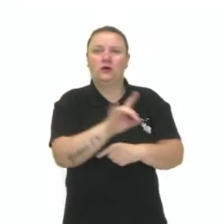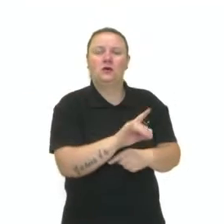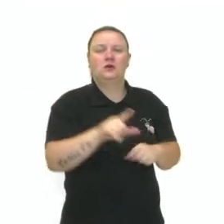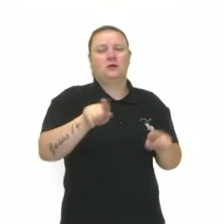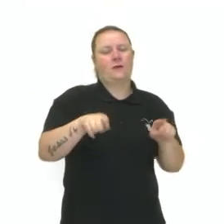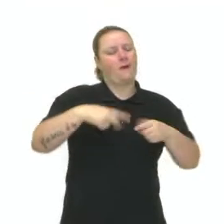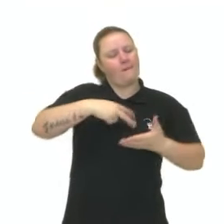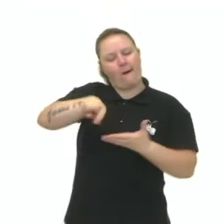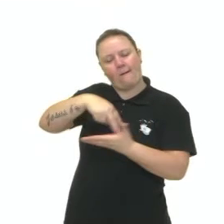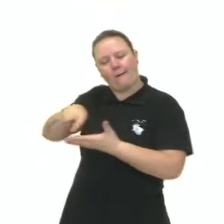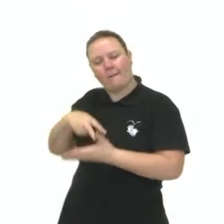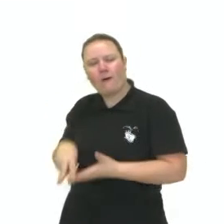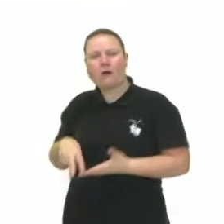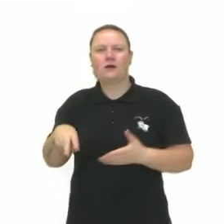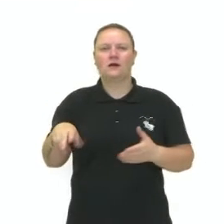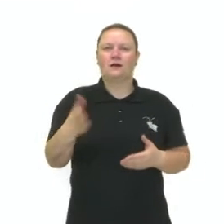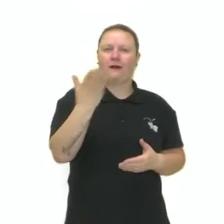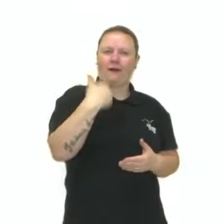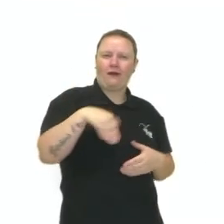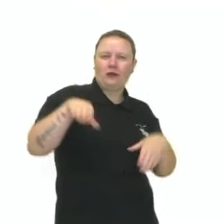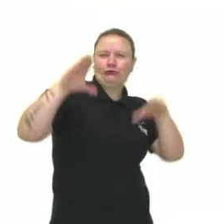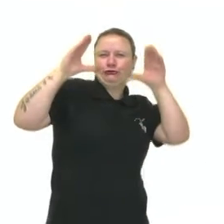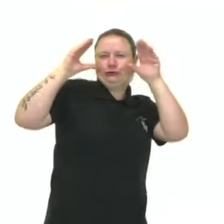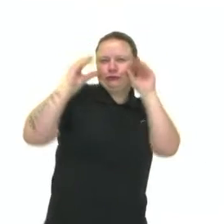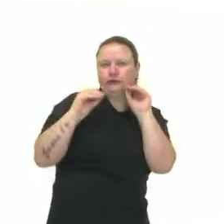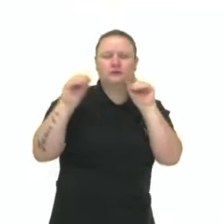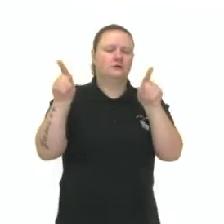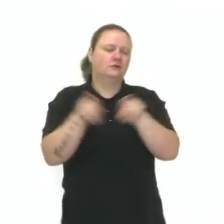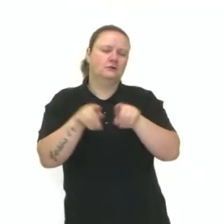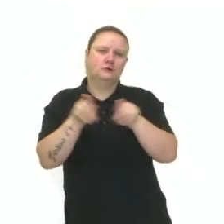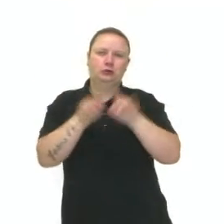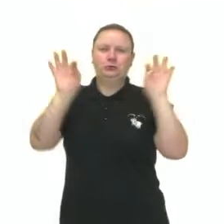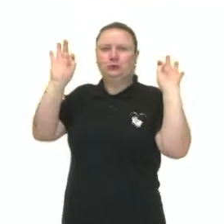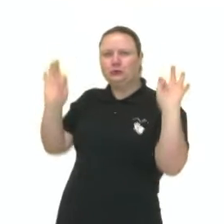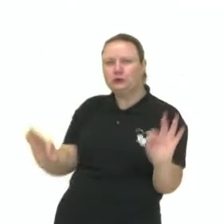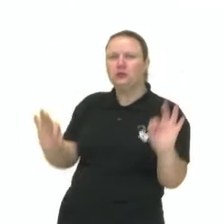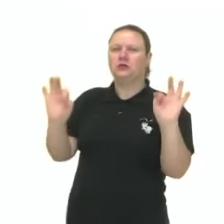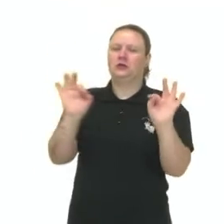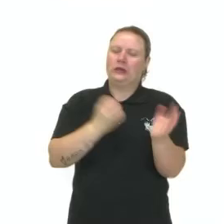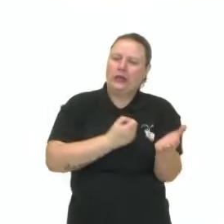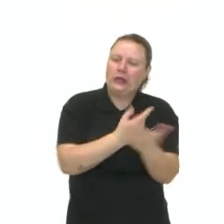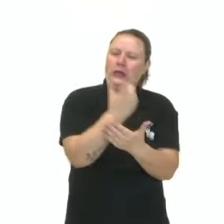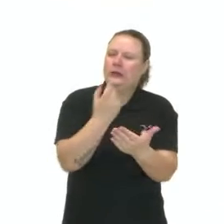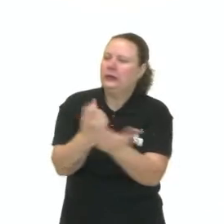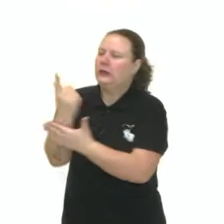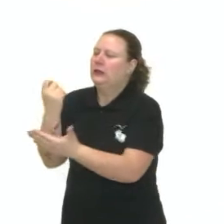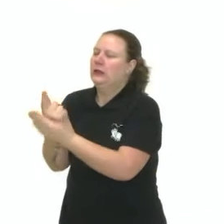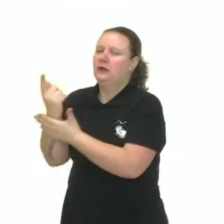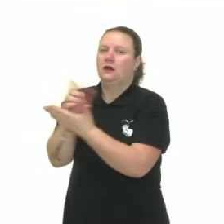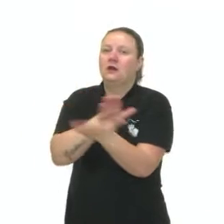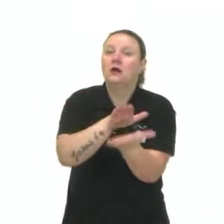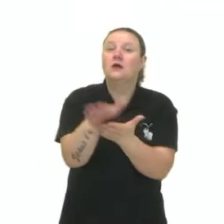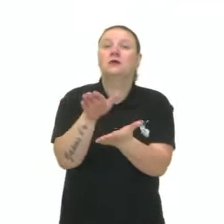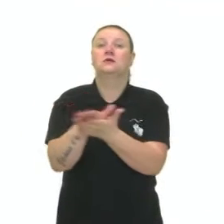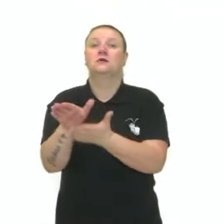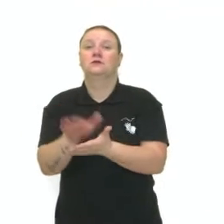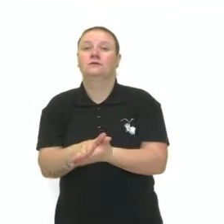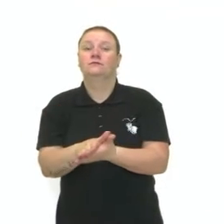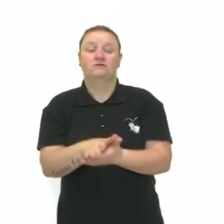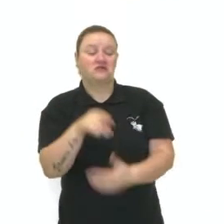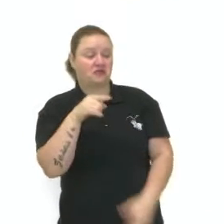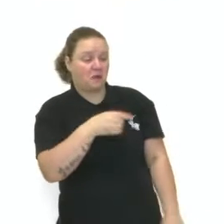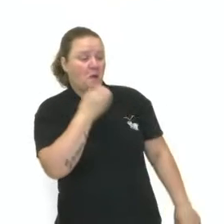darem-se, e os jantares a comerem-se, um turbilhão perpétuo, uma voragem. Tu agora vais bem,